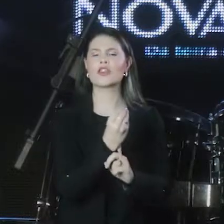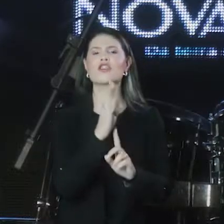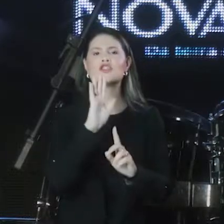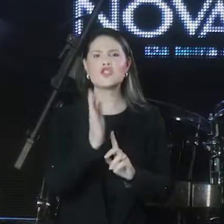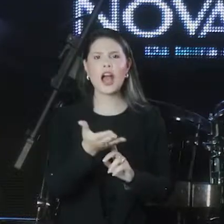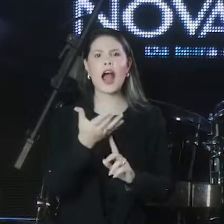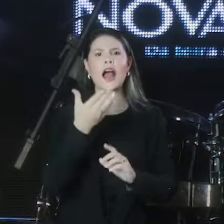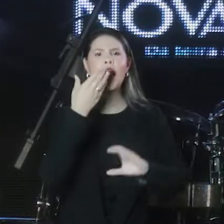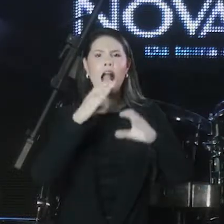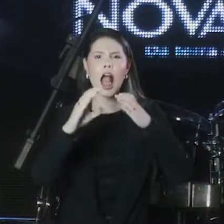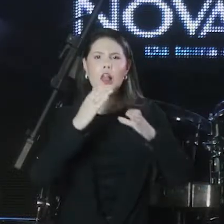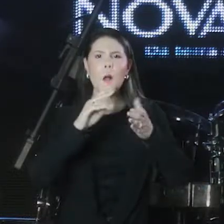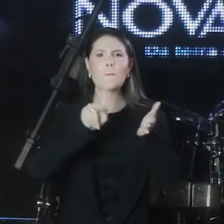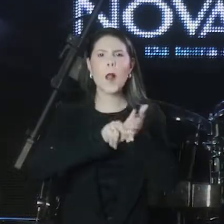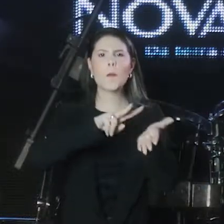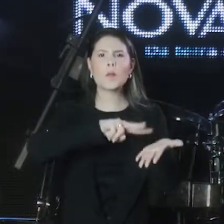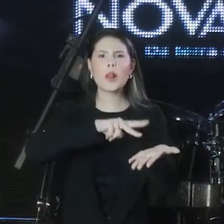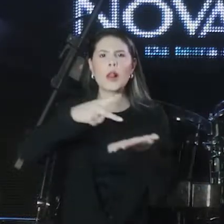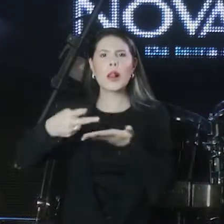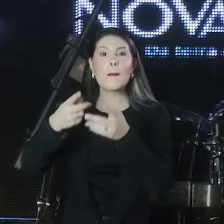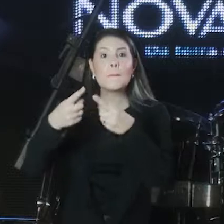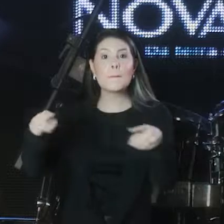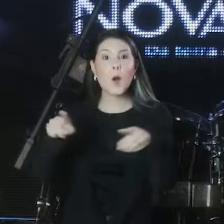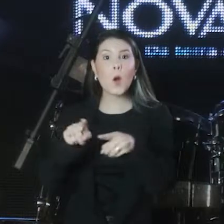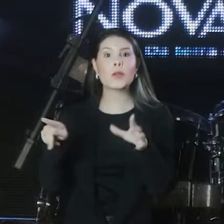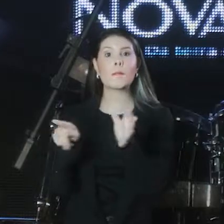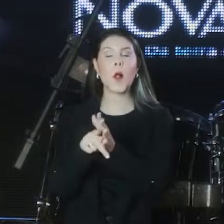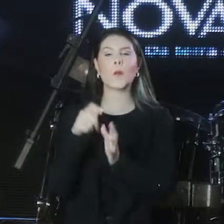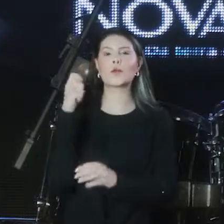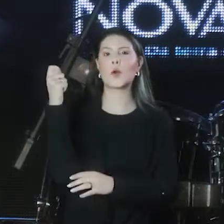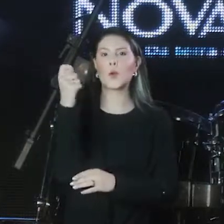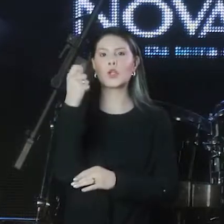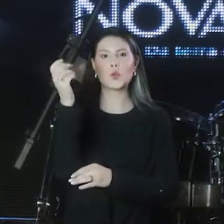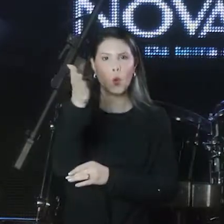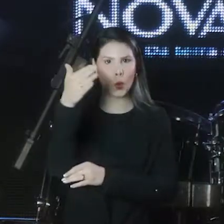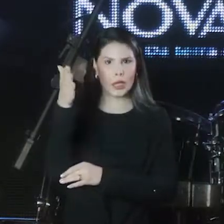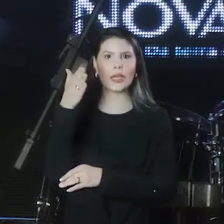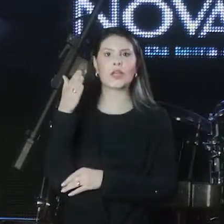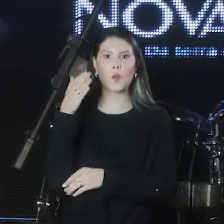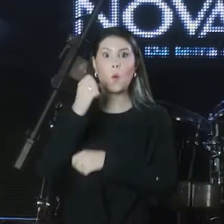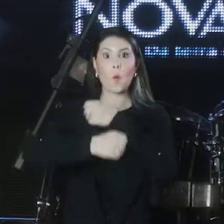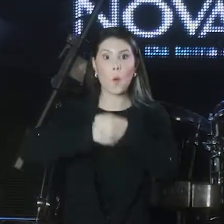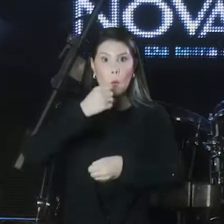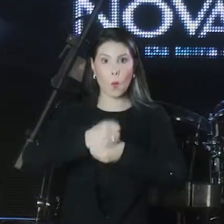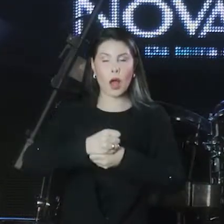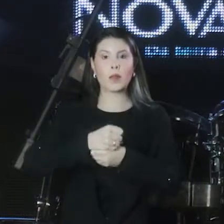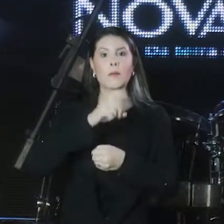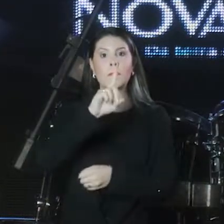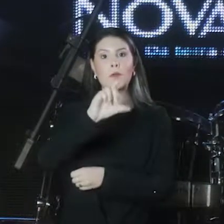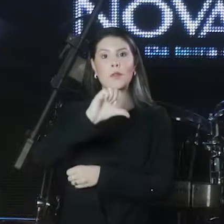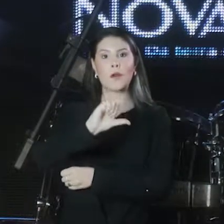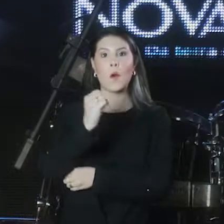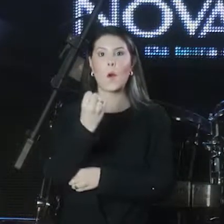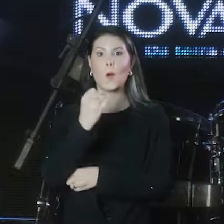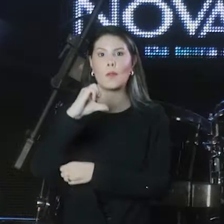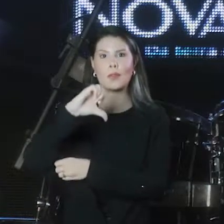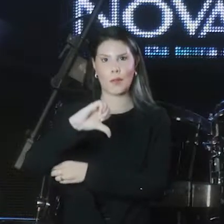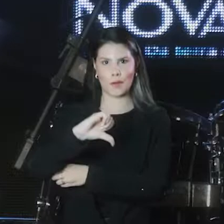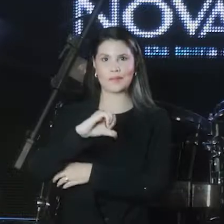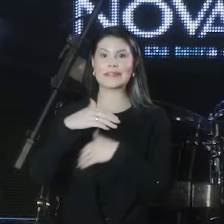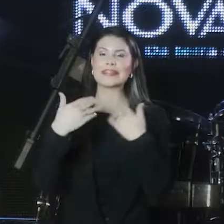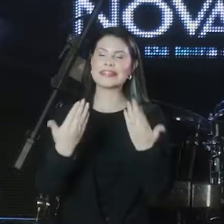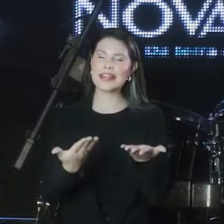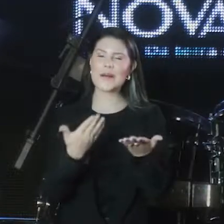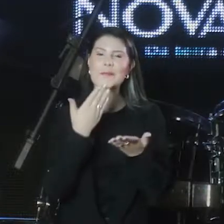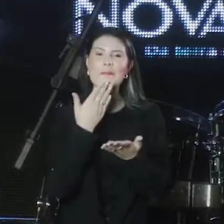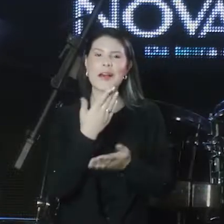a gravar a interpretação do hino rio-grandense no ano de 1989. Então eu quero